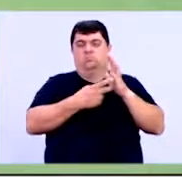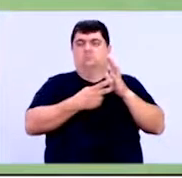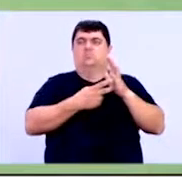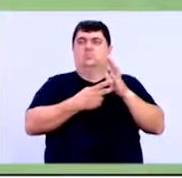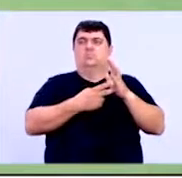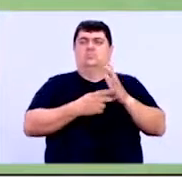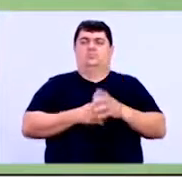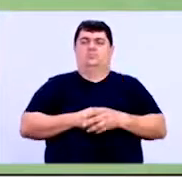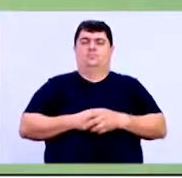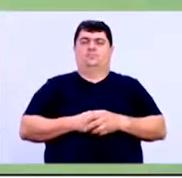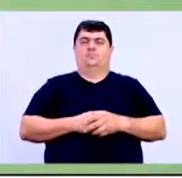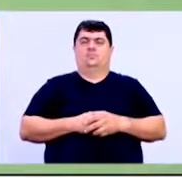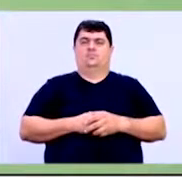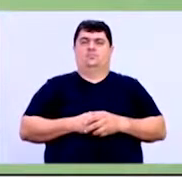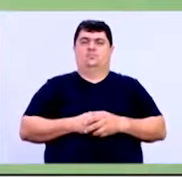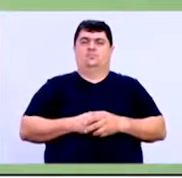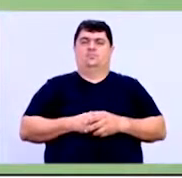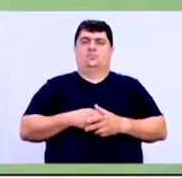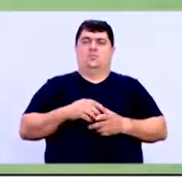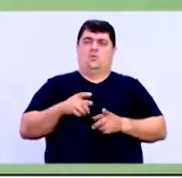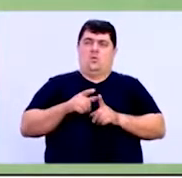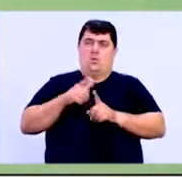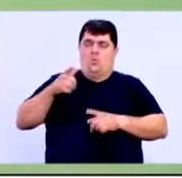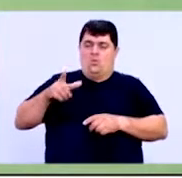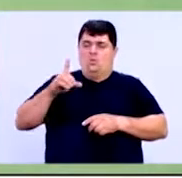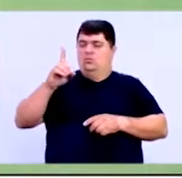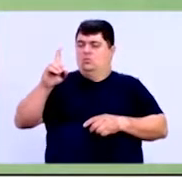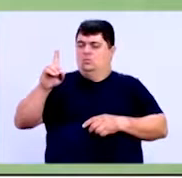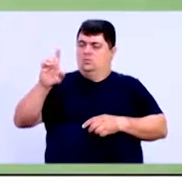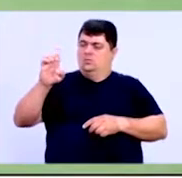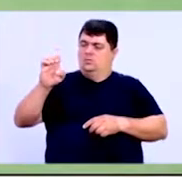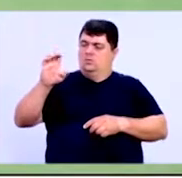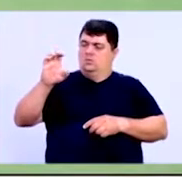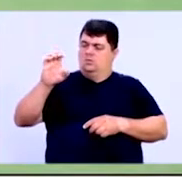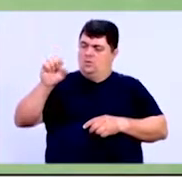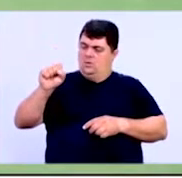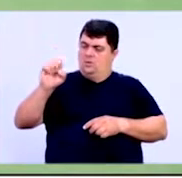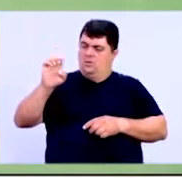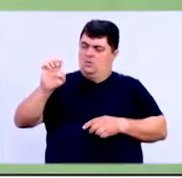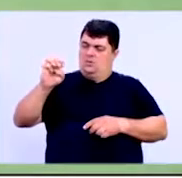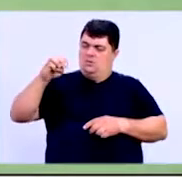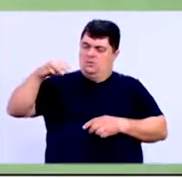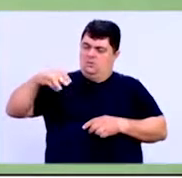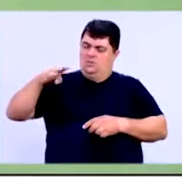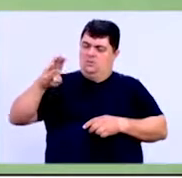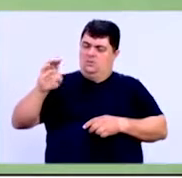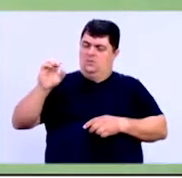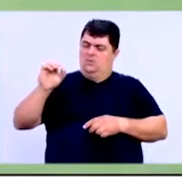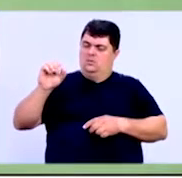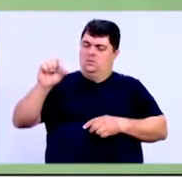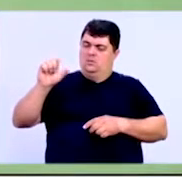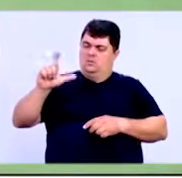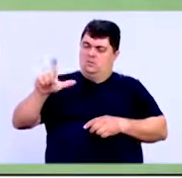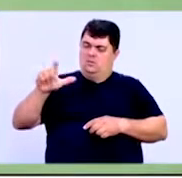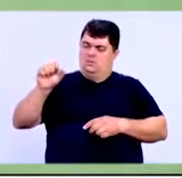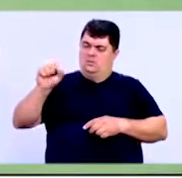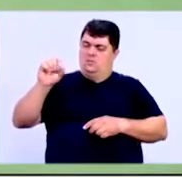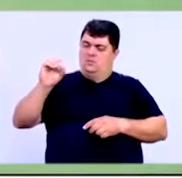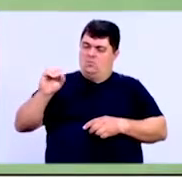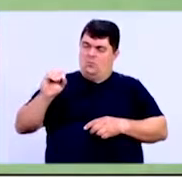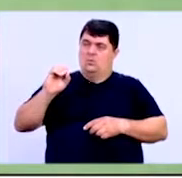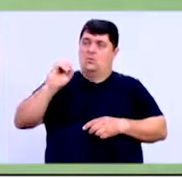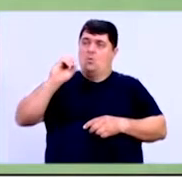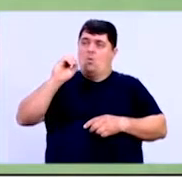caixa. E dois, desembolsos ou saídas de caixa. Então, eu vou falar assim, pessoal, hoje a empresa teve